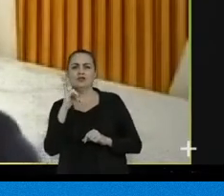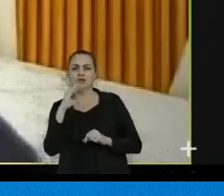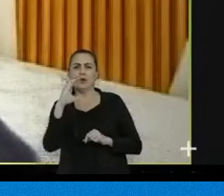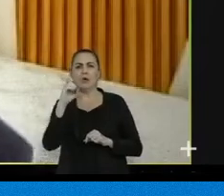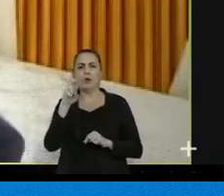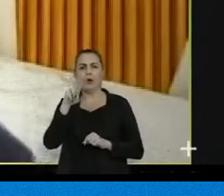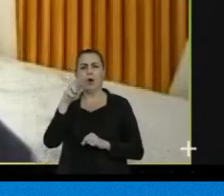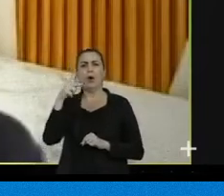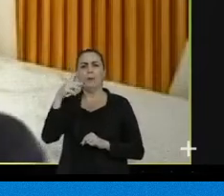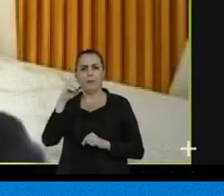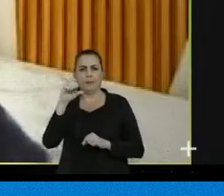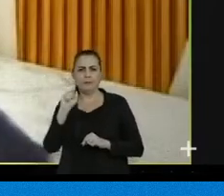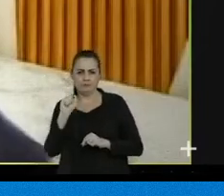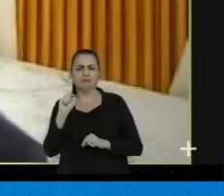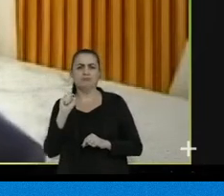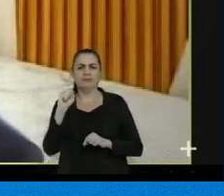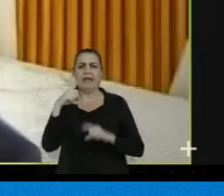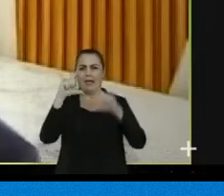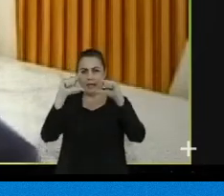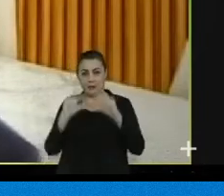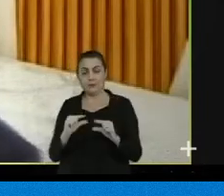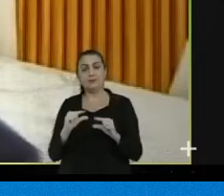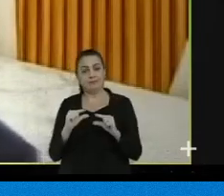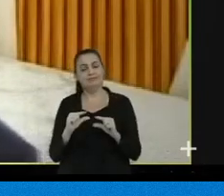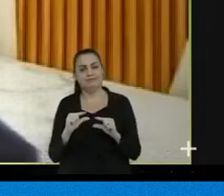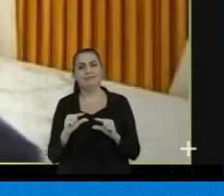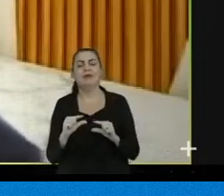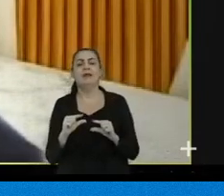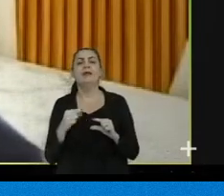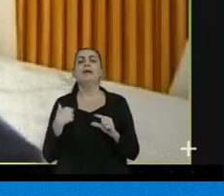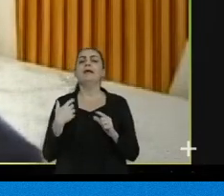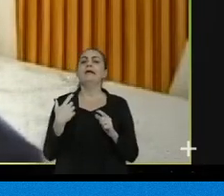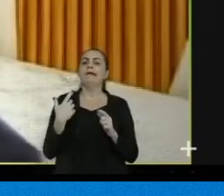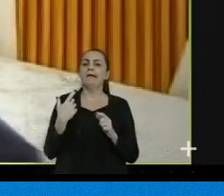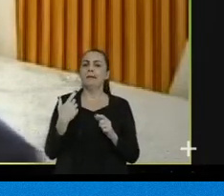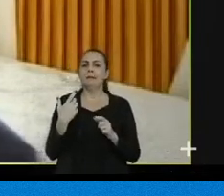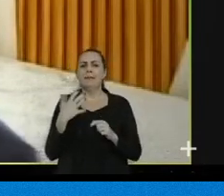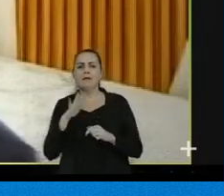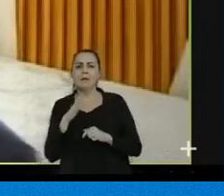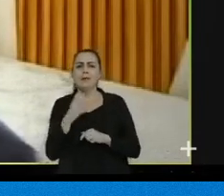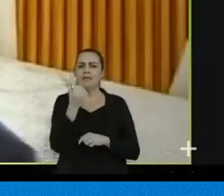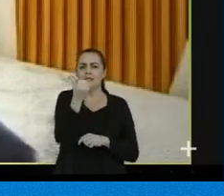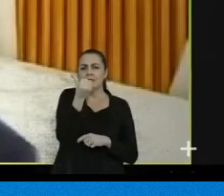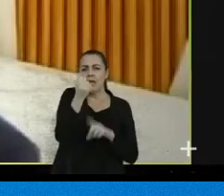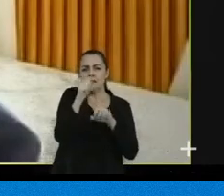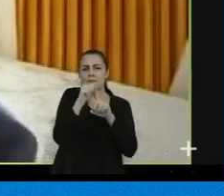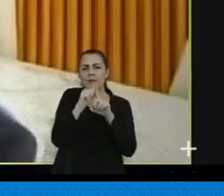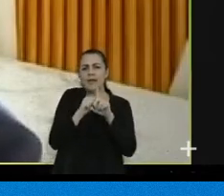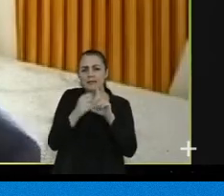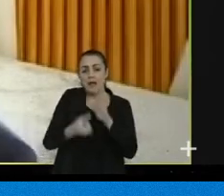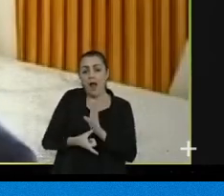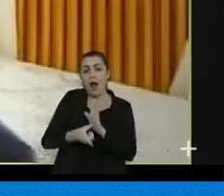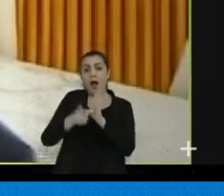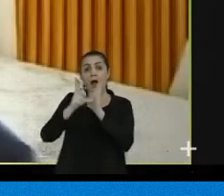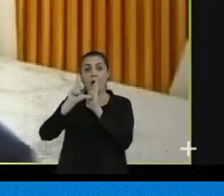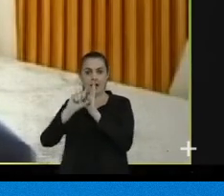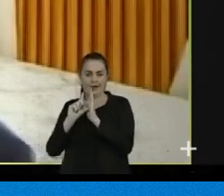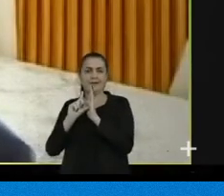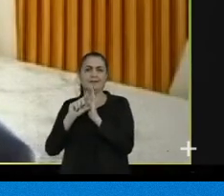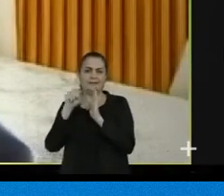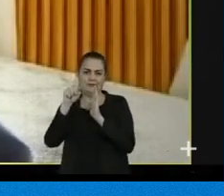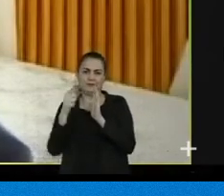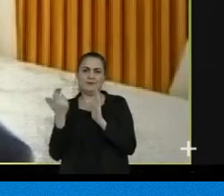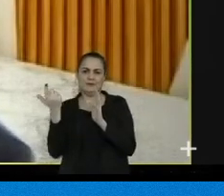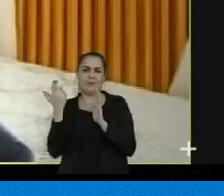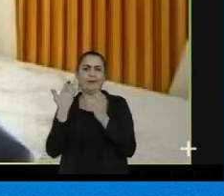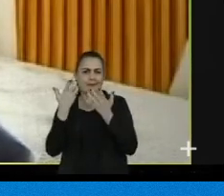função tiroidiana muito afinada, pelo menos 6 meses antes de que você efetivamente libere genal e engravide, tá? Vai